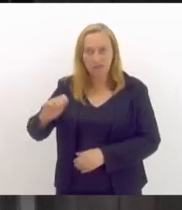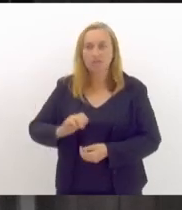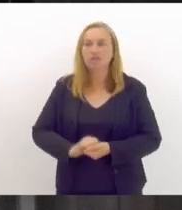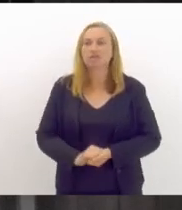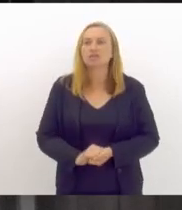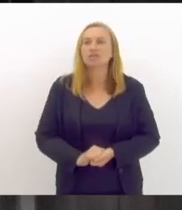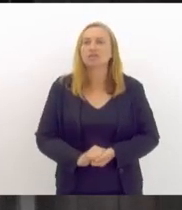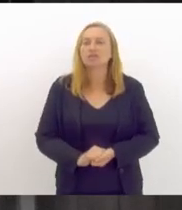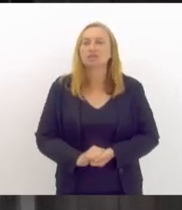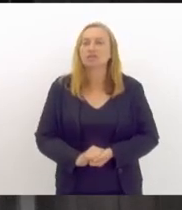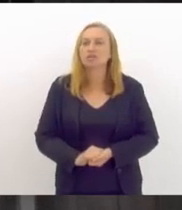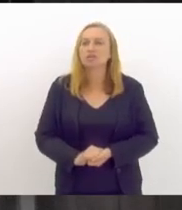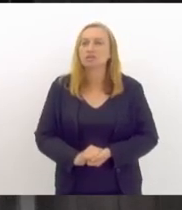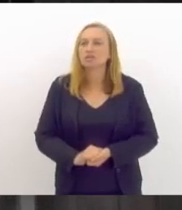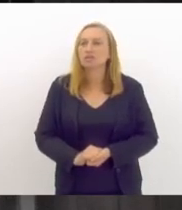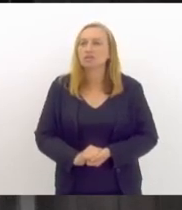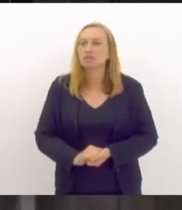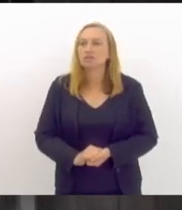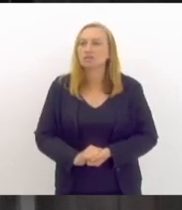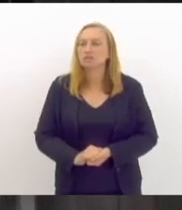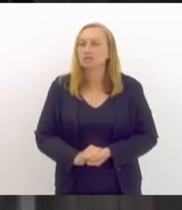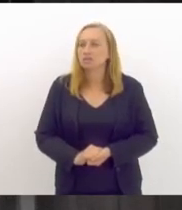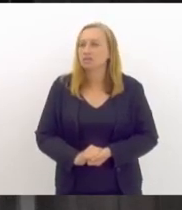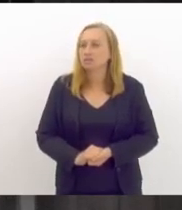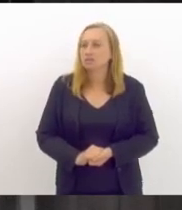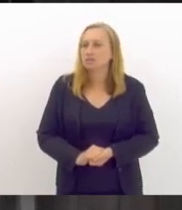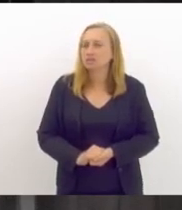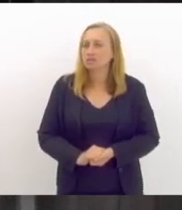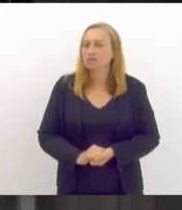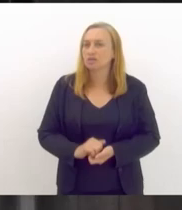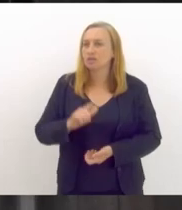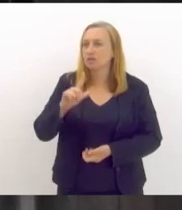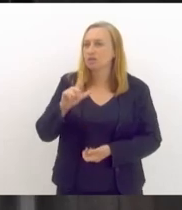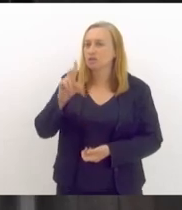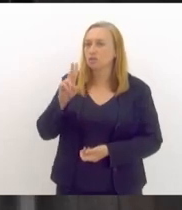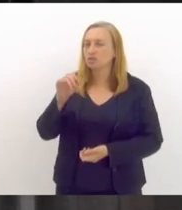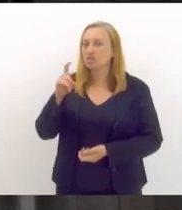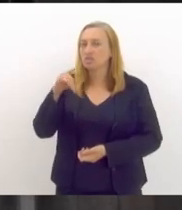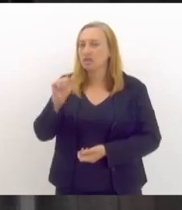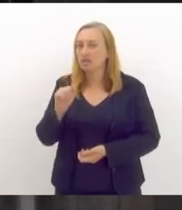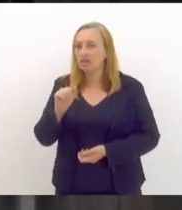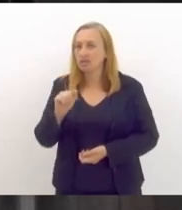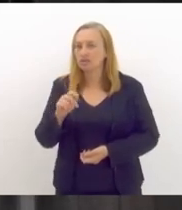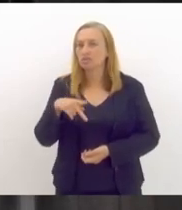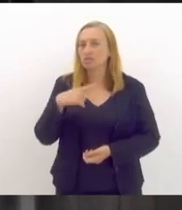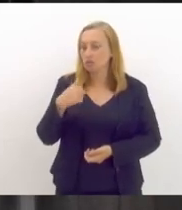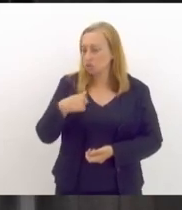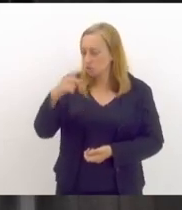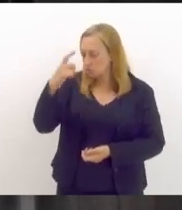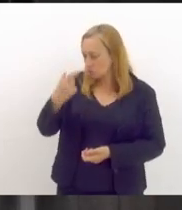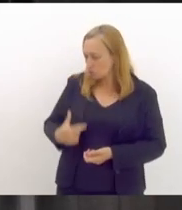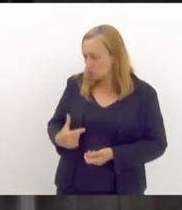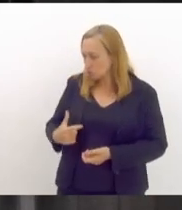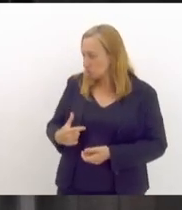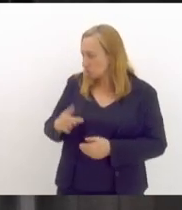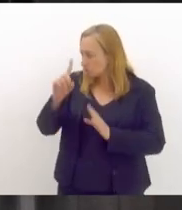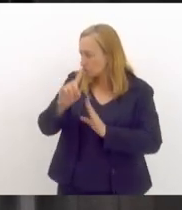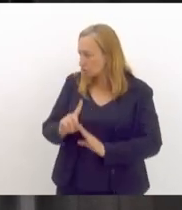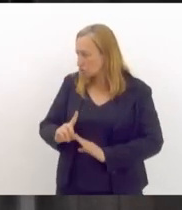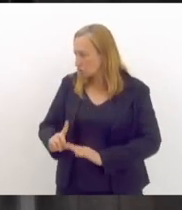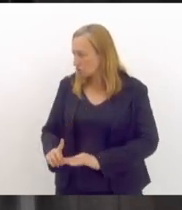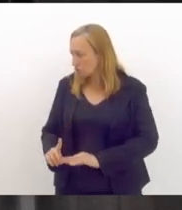que foi colocada aqui para nós votarmos para Ludmila Como disse eu sou de direita sou conservador sou policial